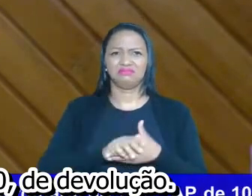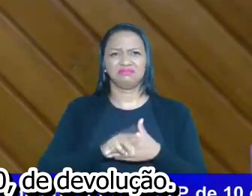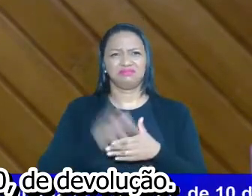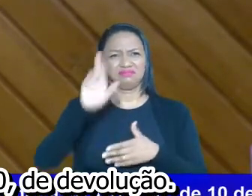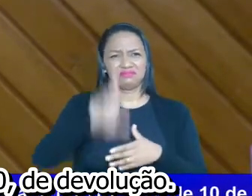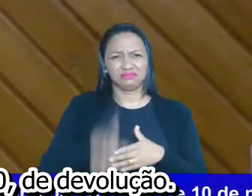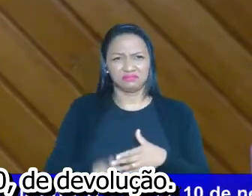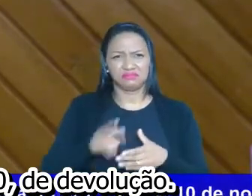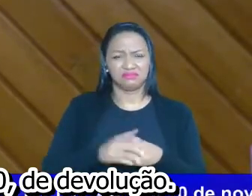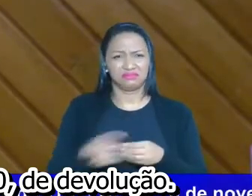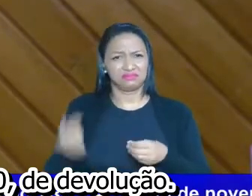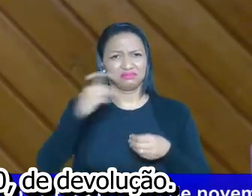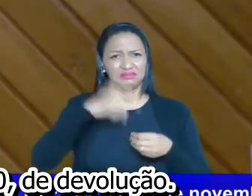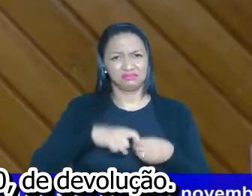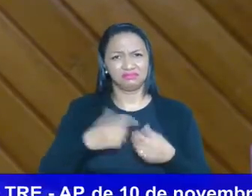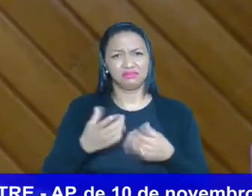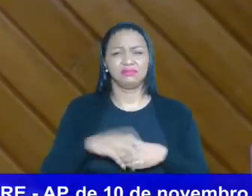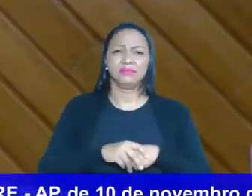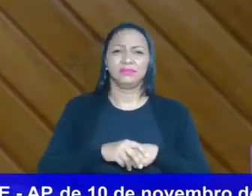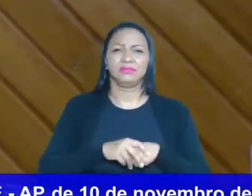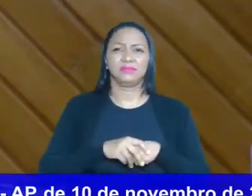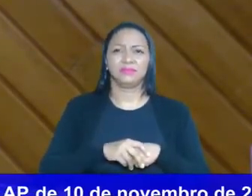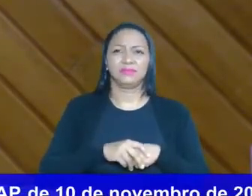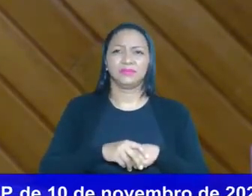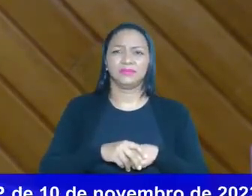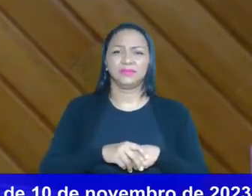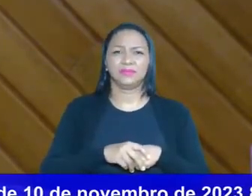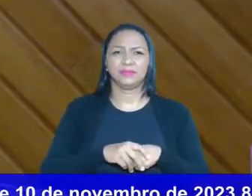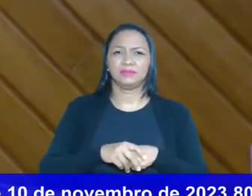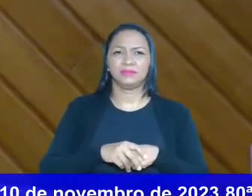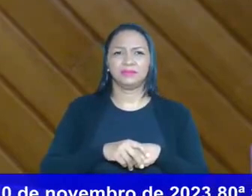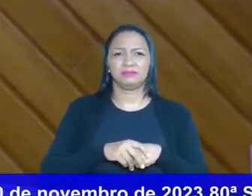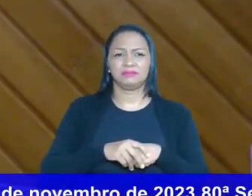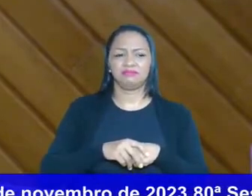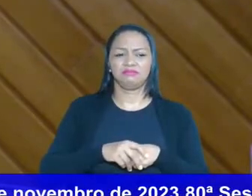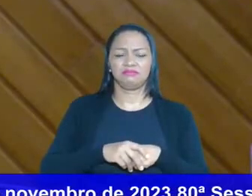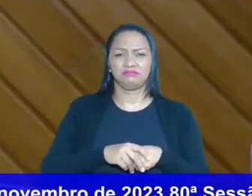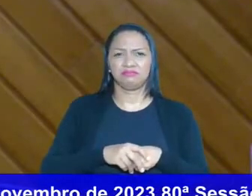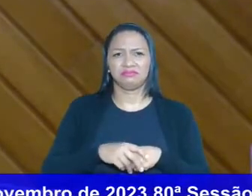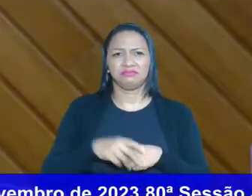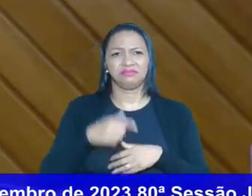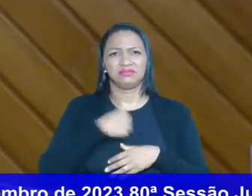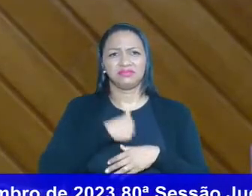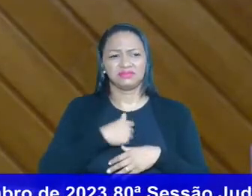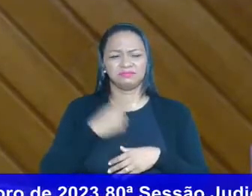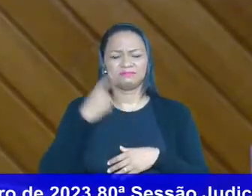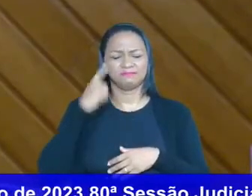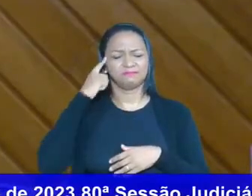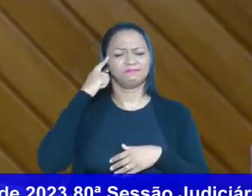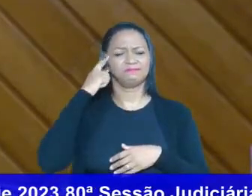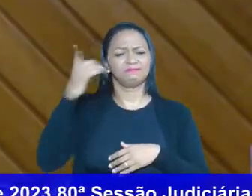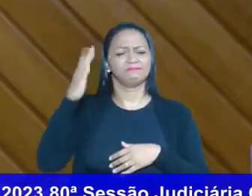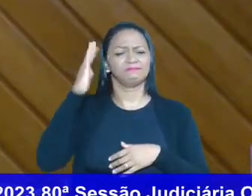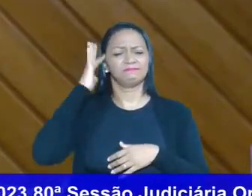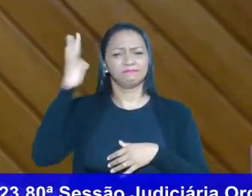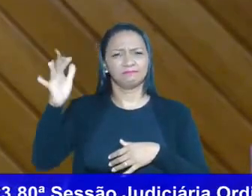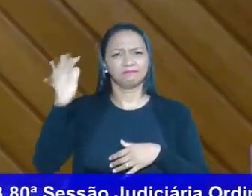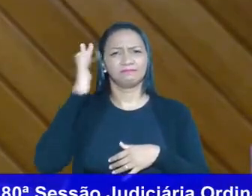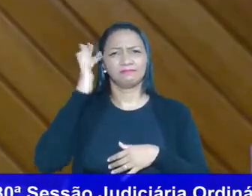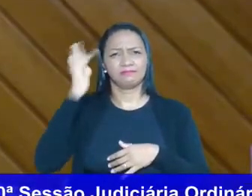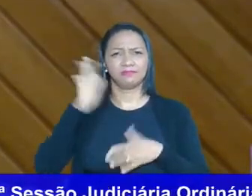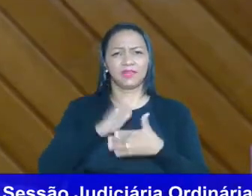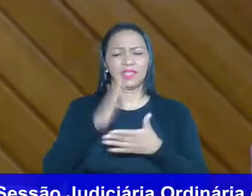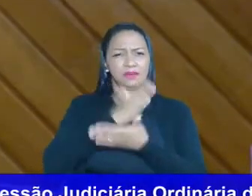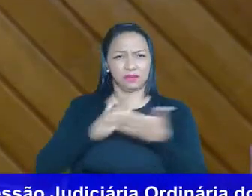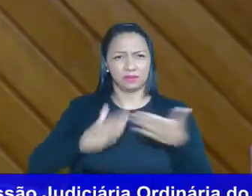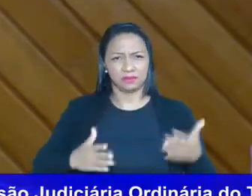R$153.000 de devolução. E eu fico ainda pensando,